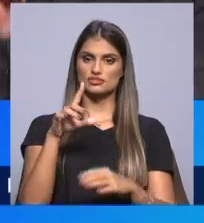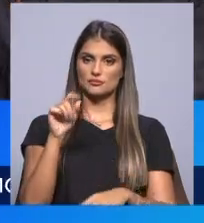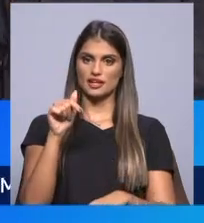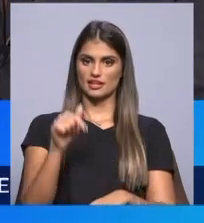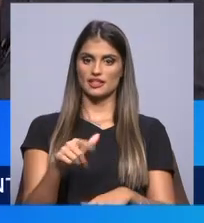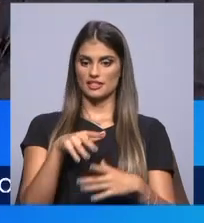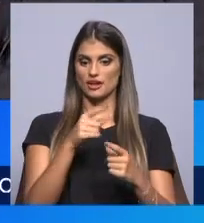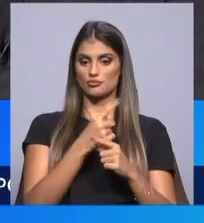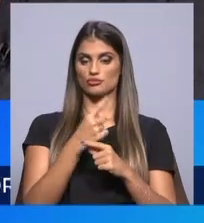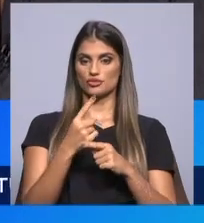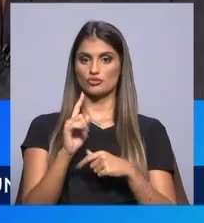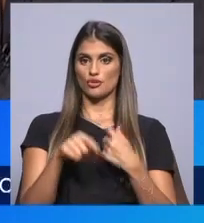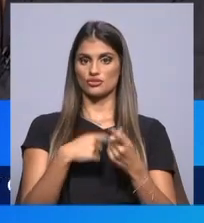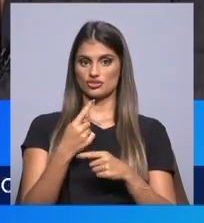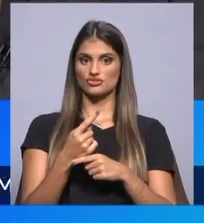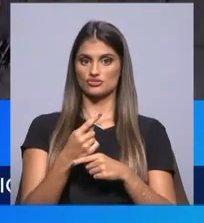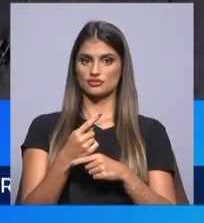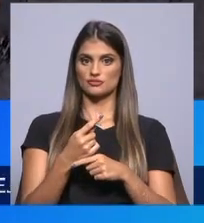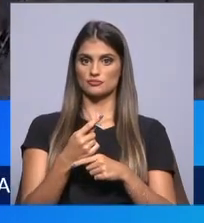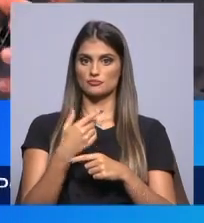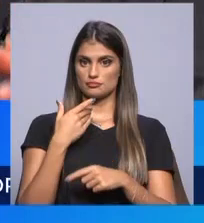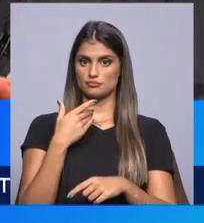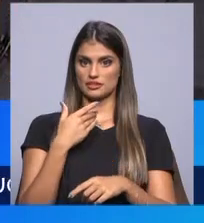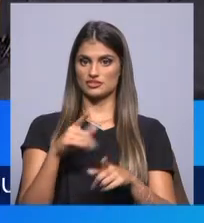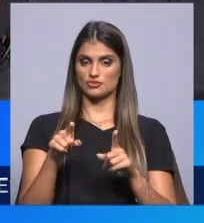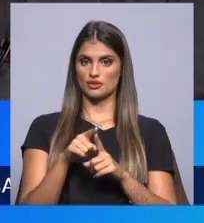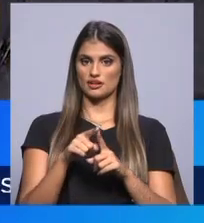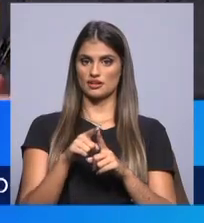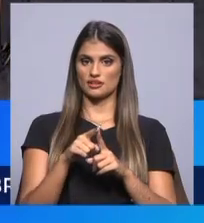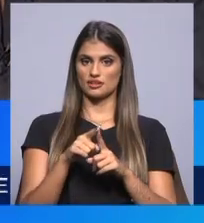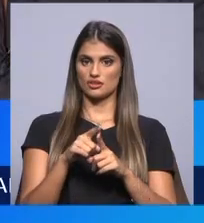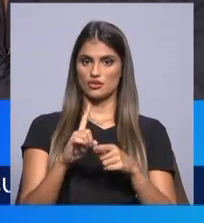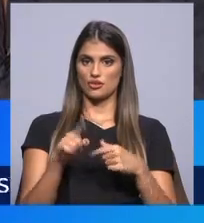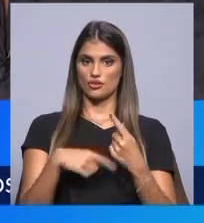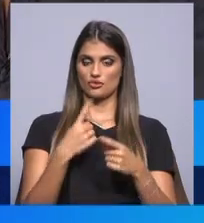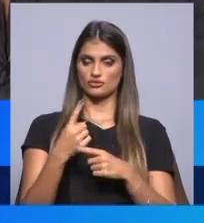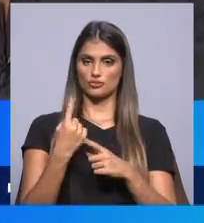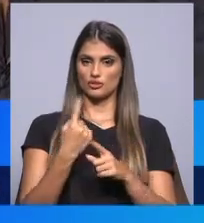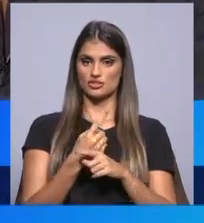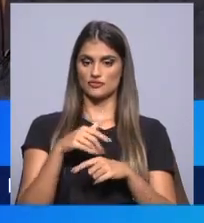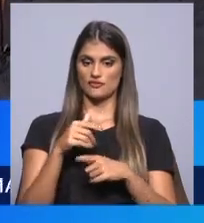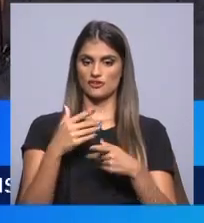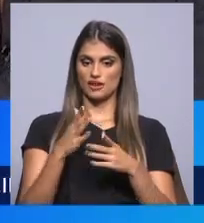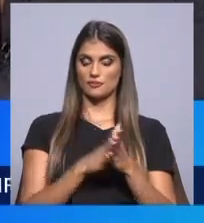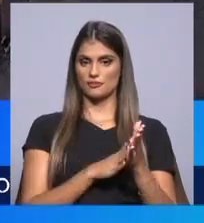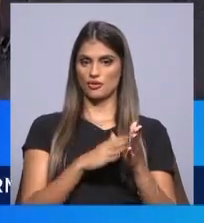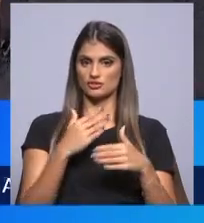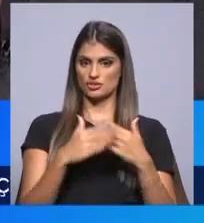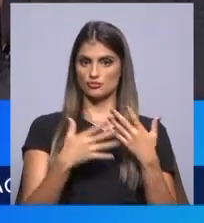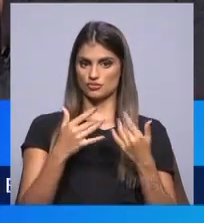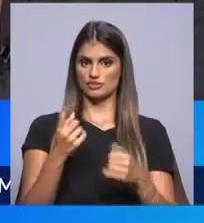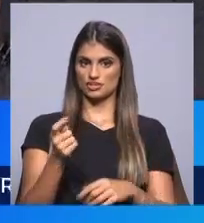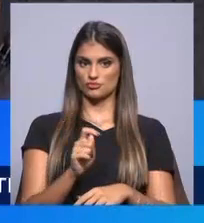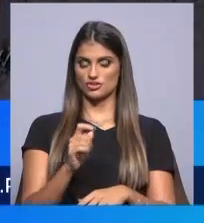Terra, porque uma das outras experiências é a bioimpressão. É outra experiência que vai ser realizada nos próximos 6 meses, em que os